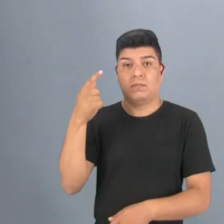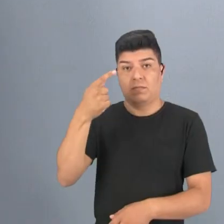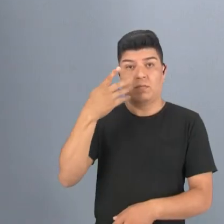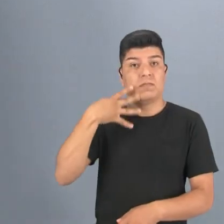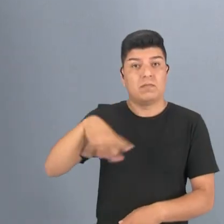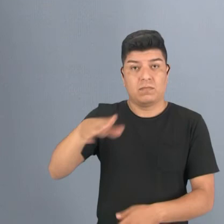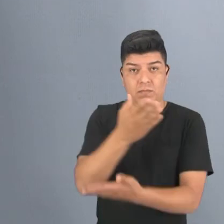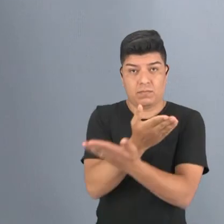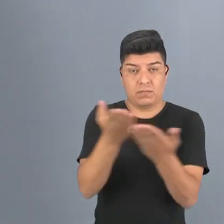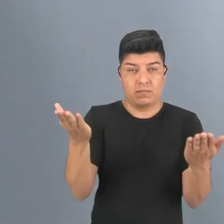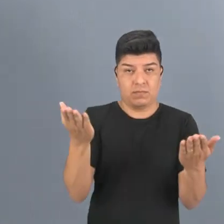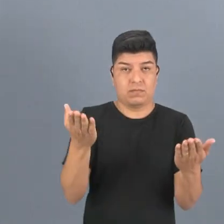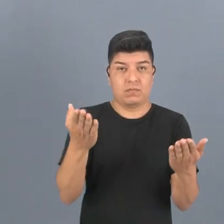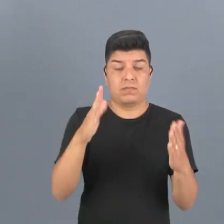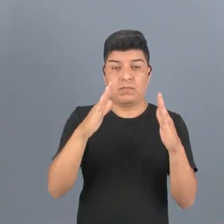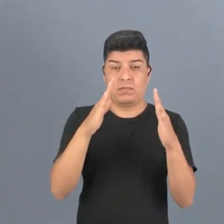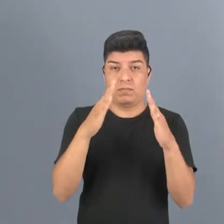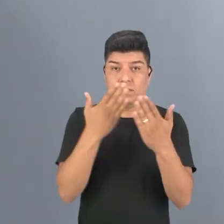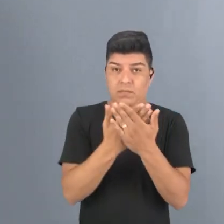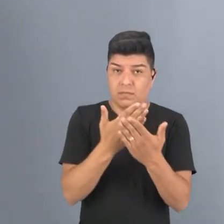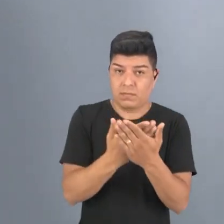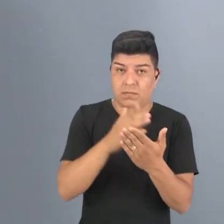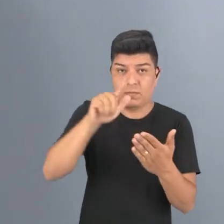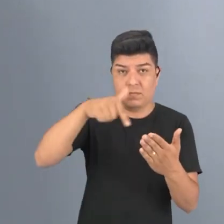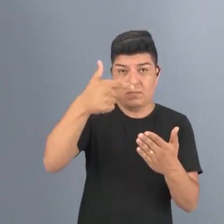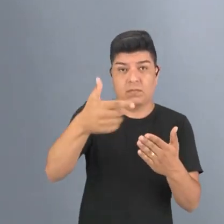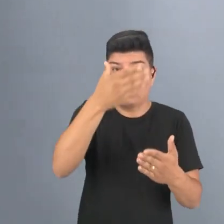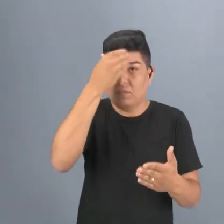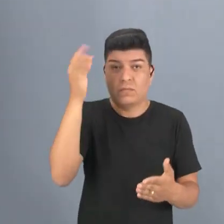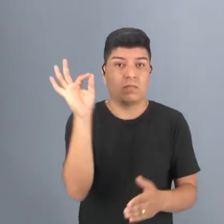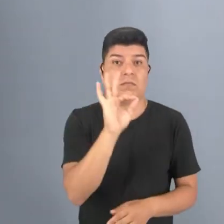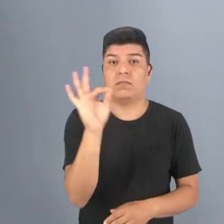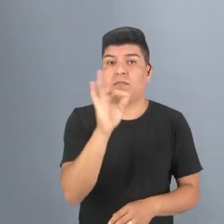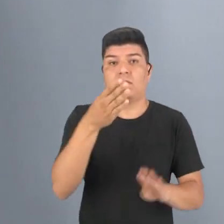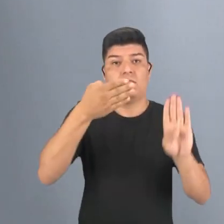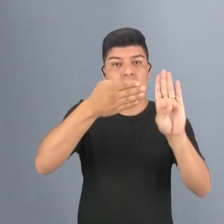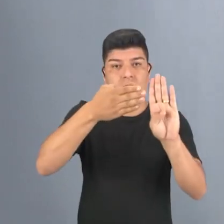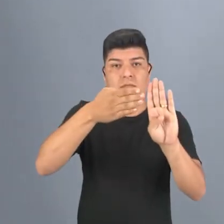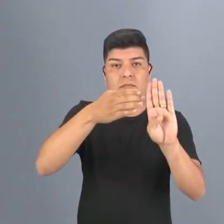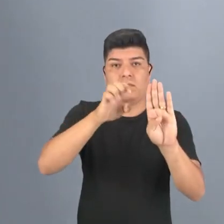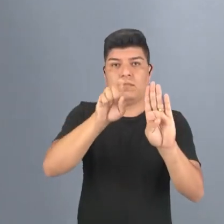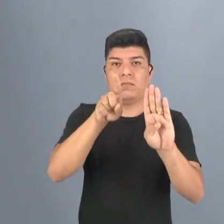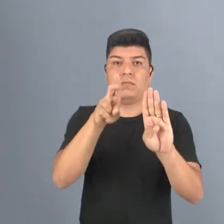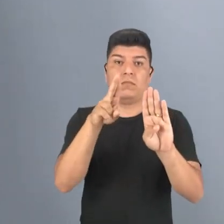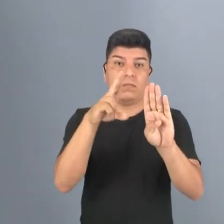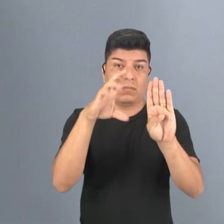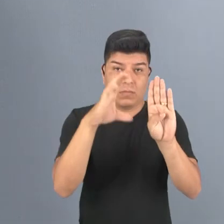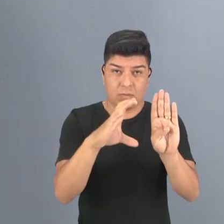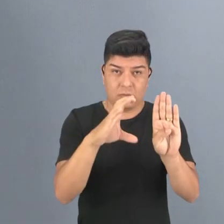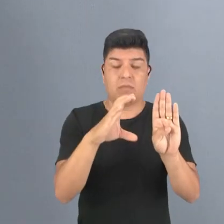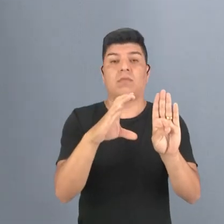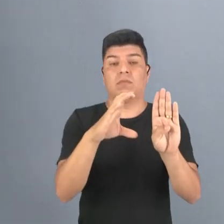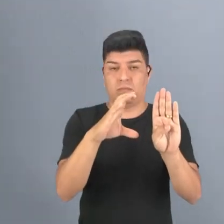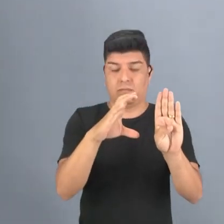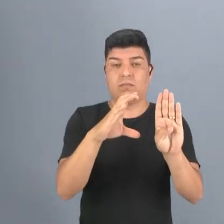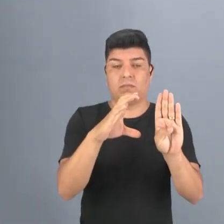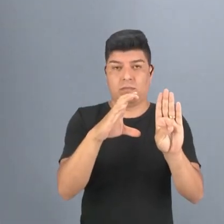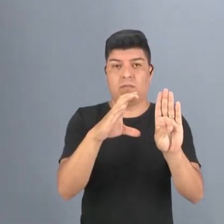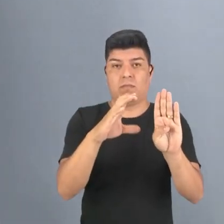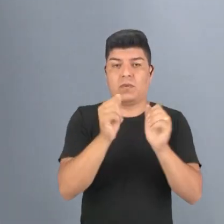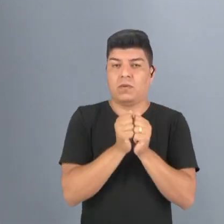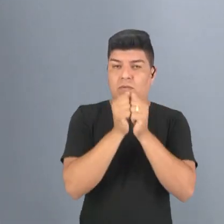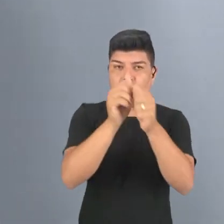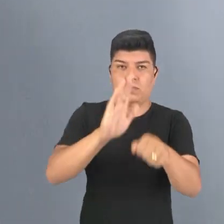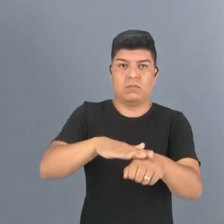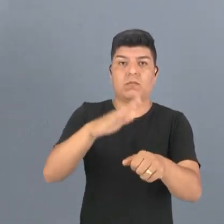essa aula e outras aulas, não esqueça, vá lá na nossa plataforma Eduque. Junto